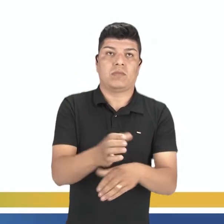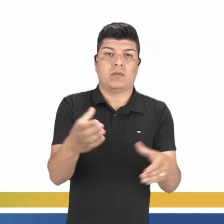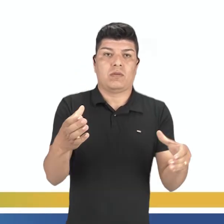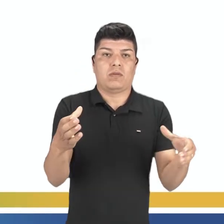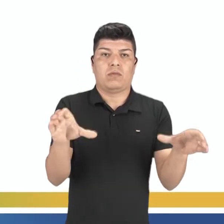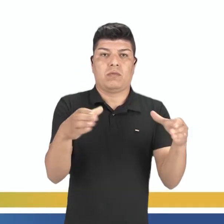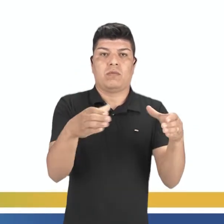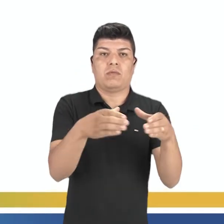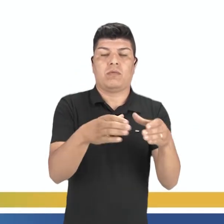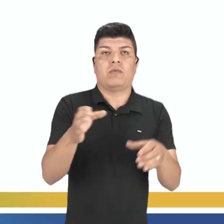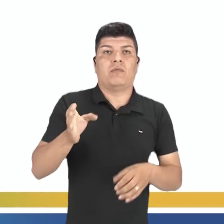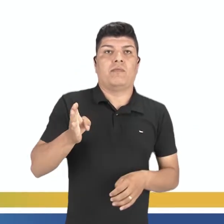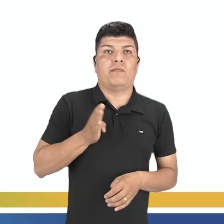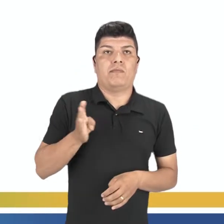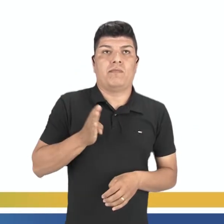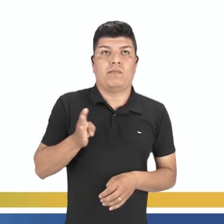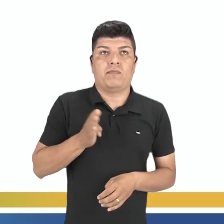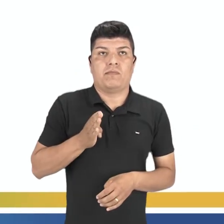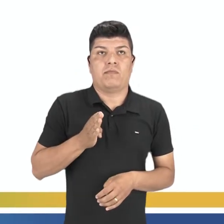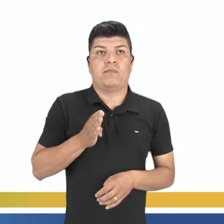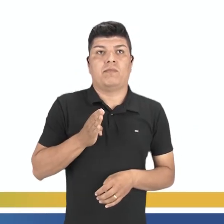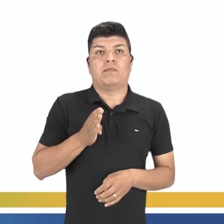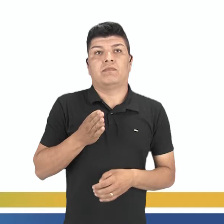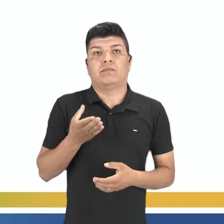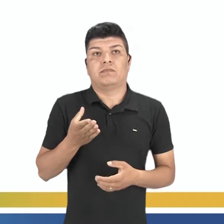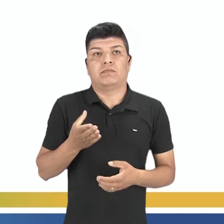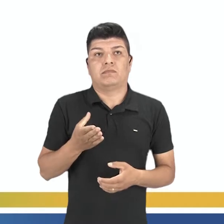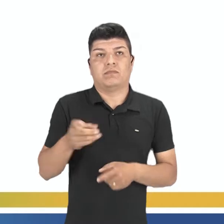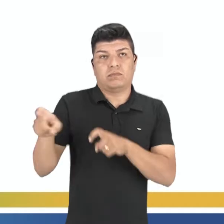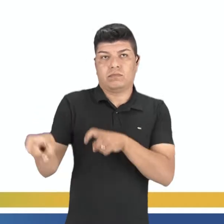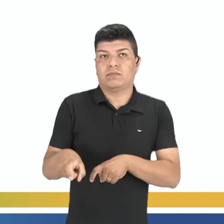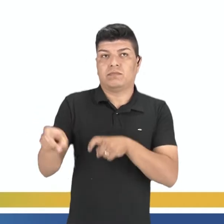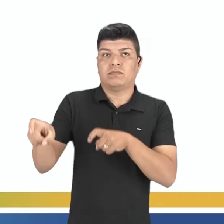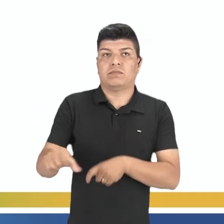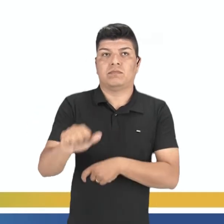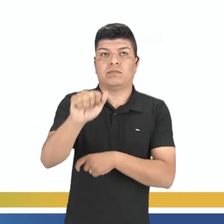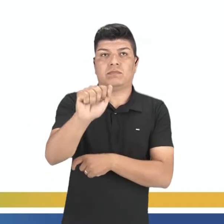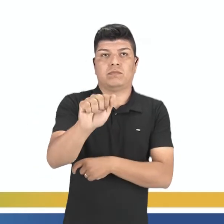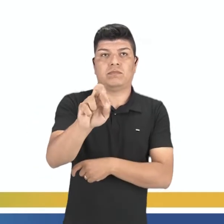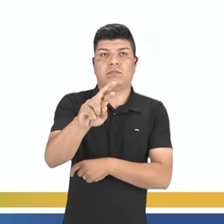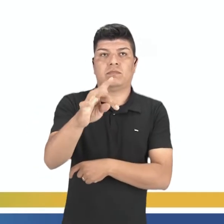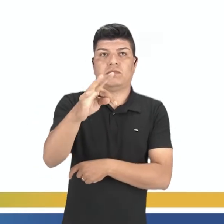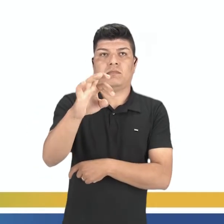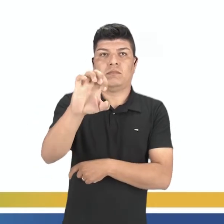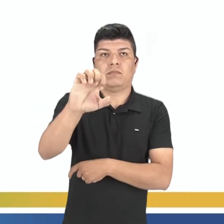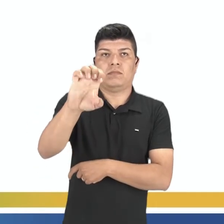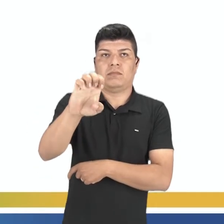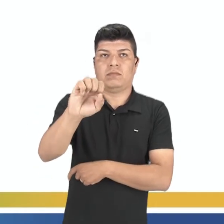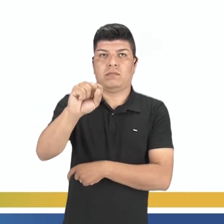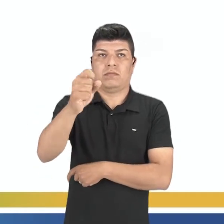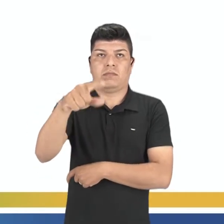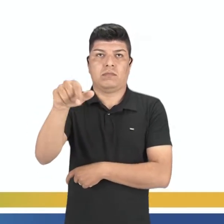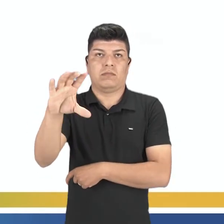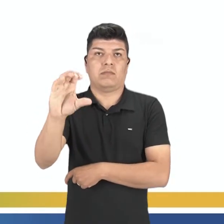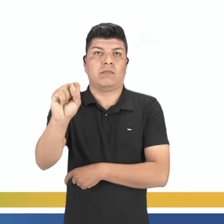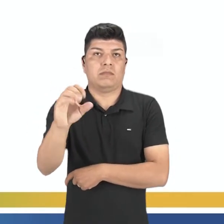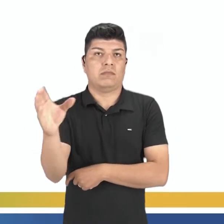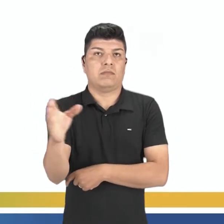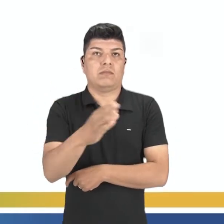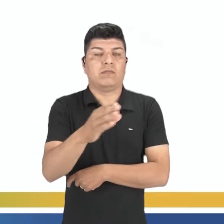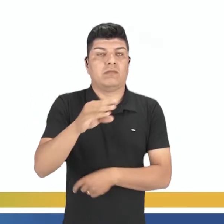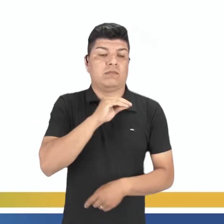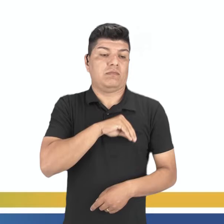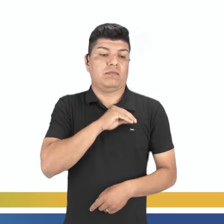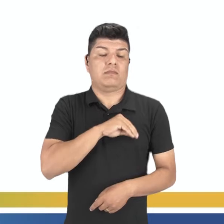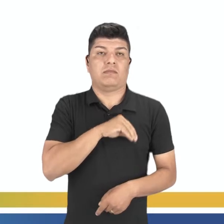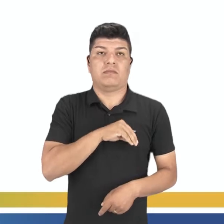burguesia, camponeses e artesãos e assalariados. No caso, assalariados que conviviam nas cidades, trabalhavam aí até